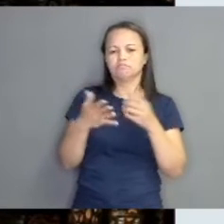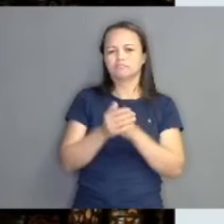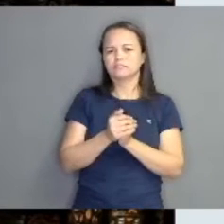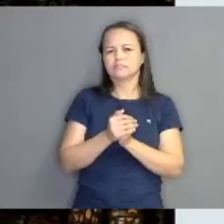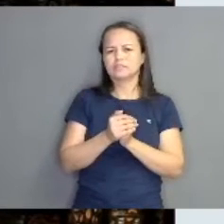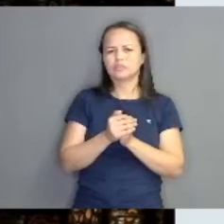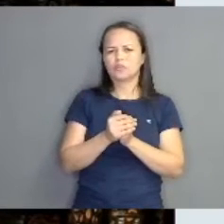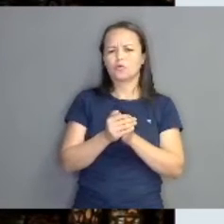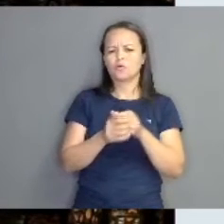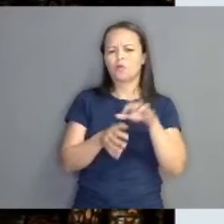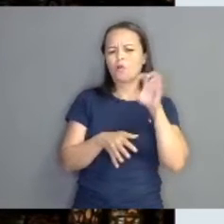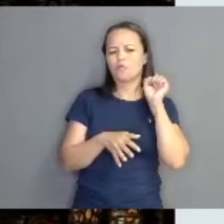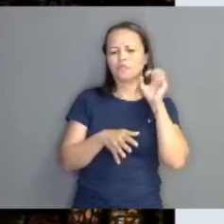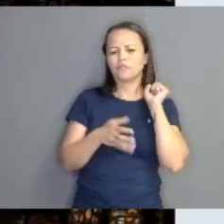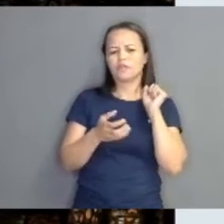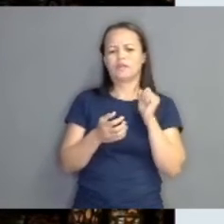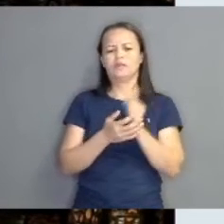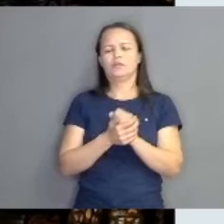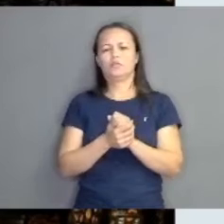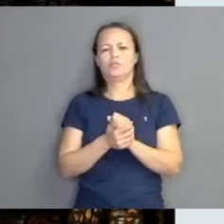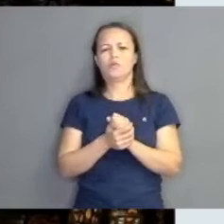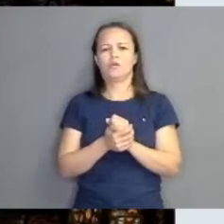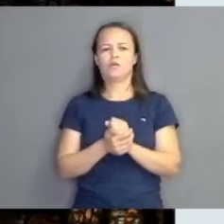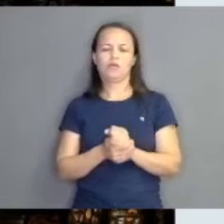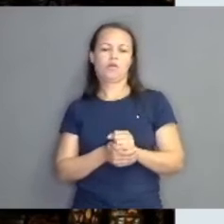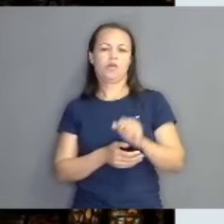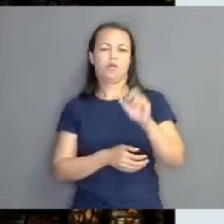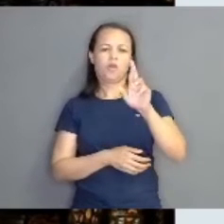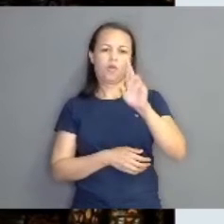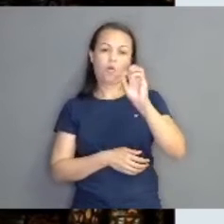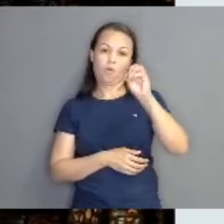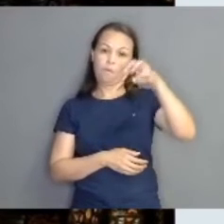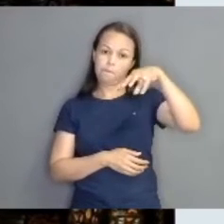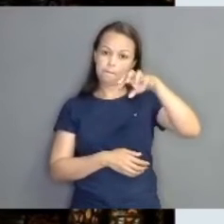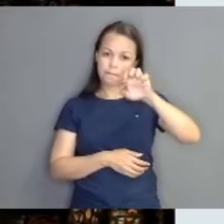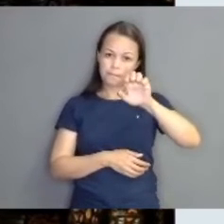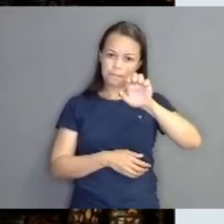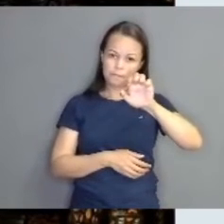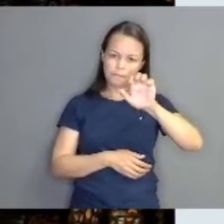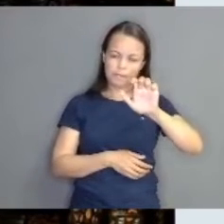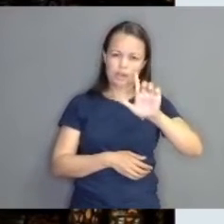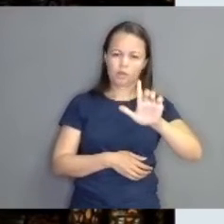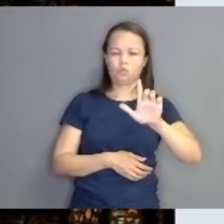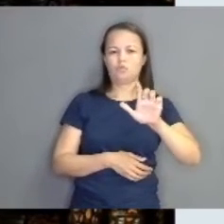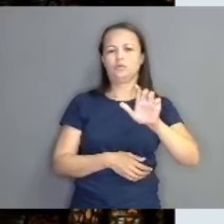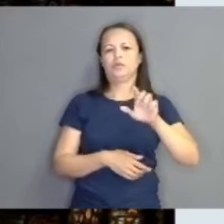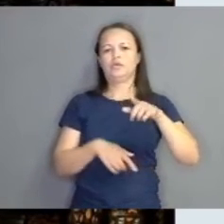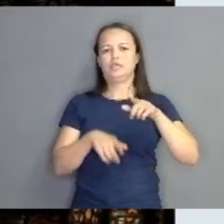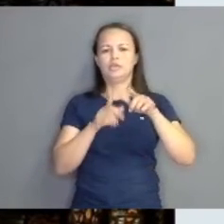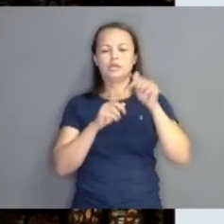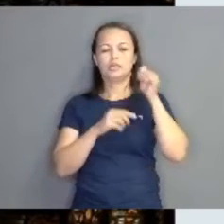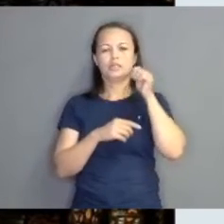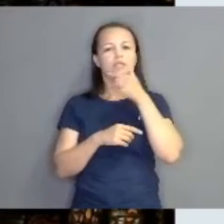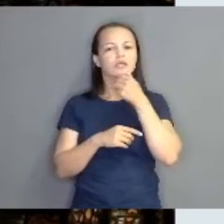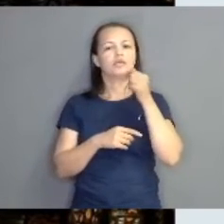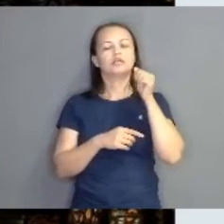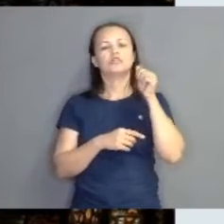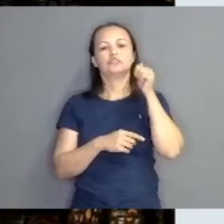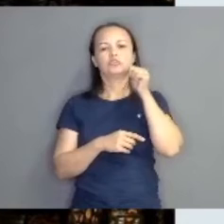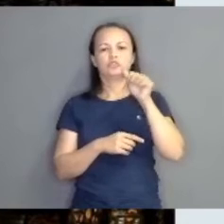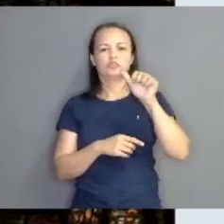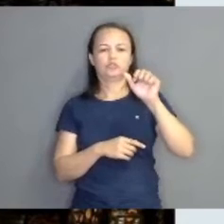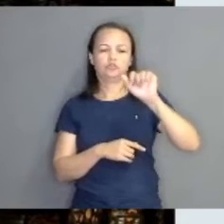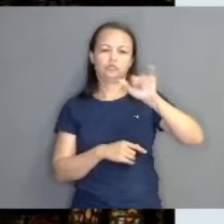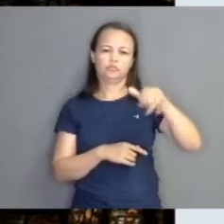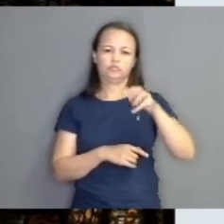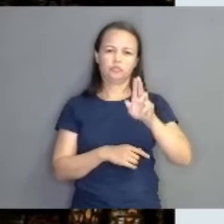uma Noite de Verão, né? Para vocês terem uma ideia, Shakespeare, ele é da época da